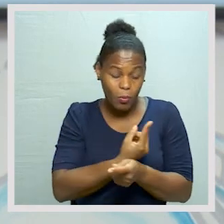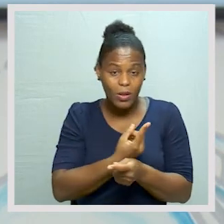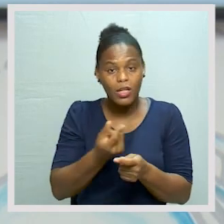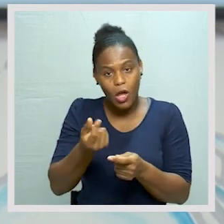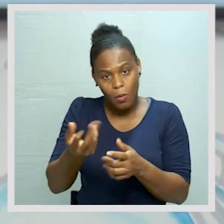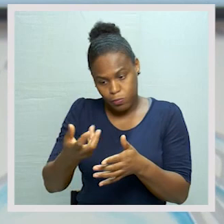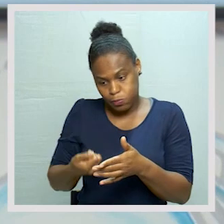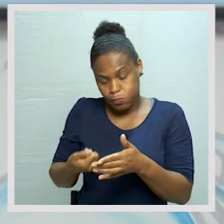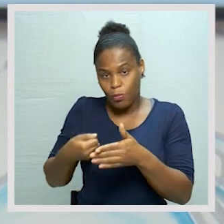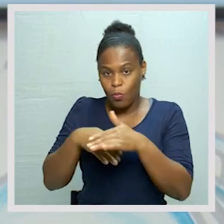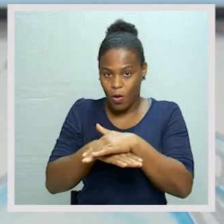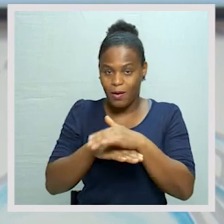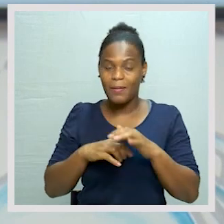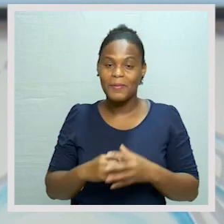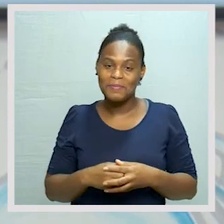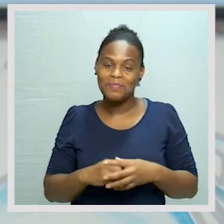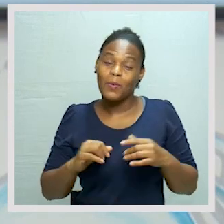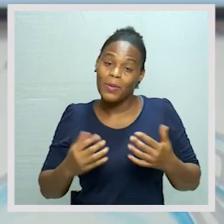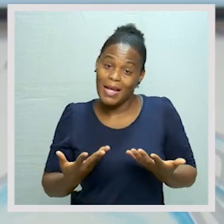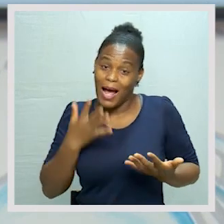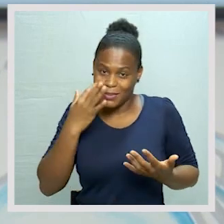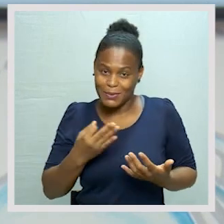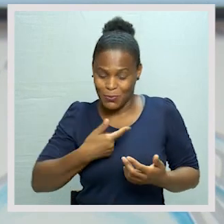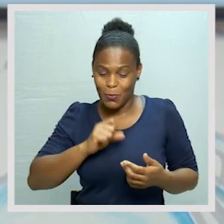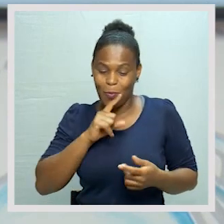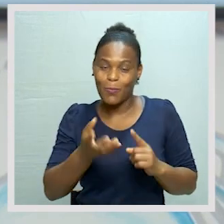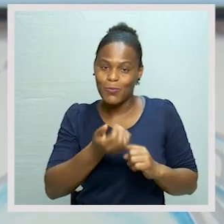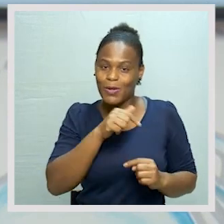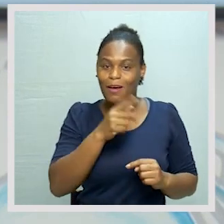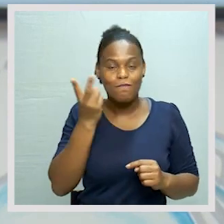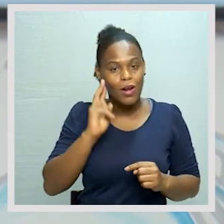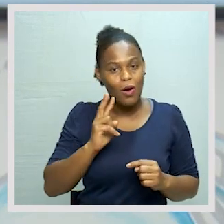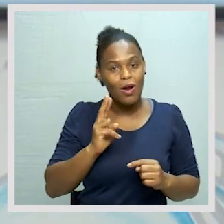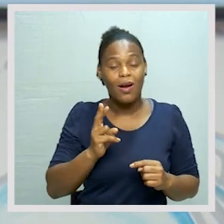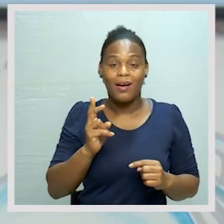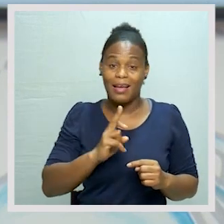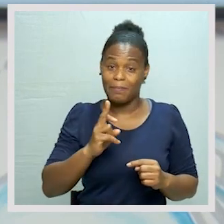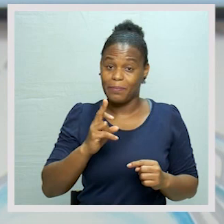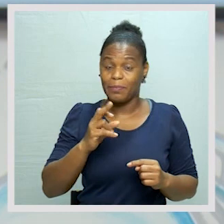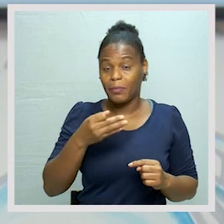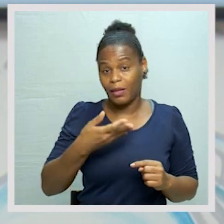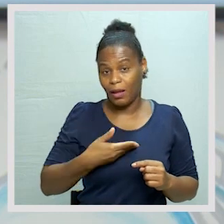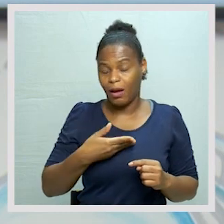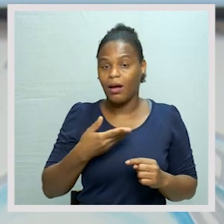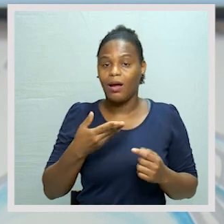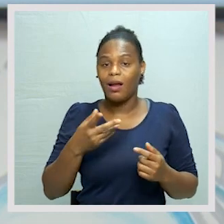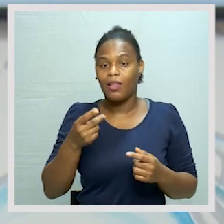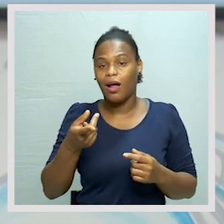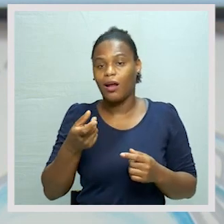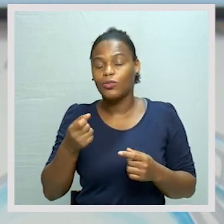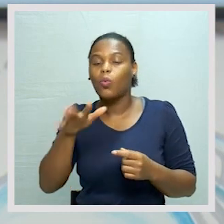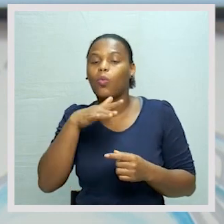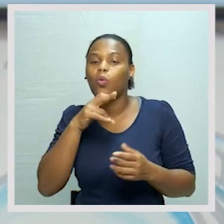que sobrar do consumo vai para a poupança. Assim sendo, nós podemos obter o valor do rendimento pessoal disponível através do